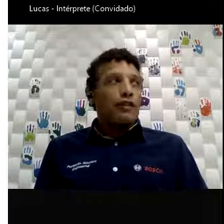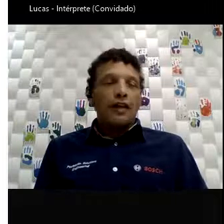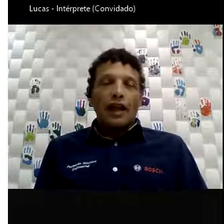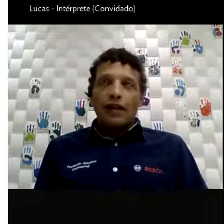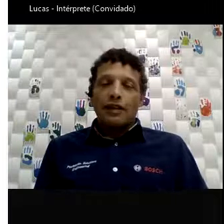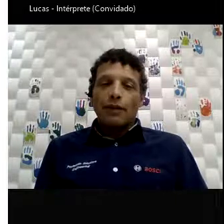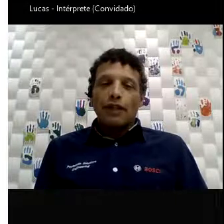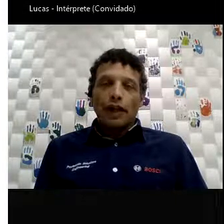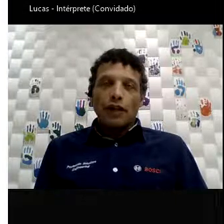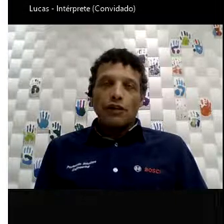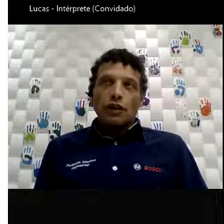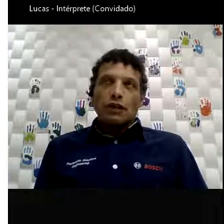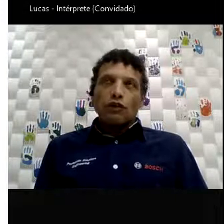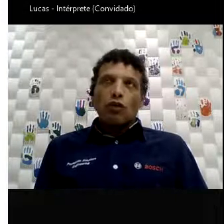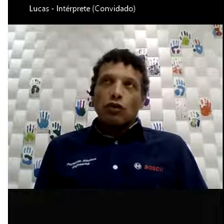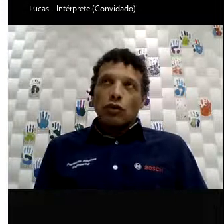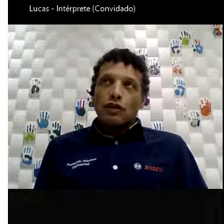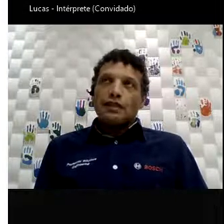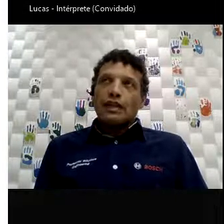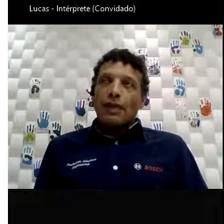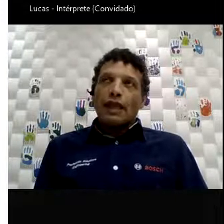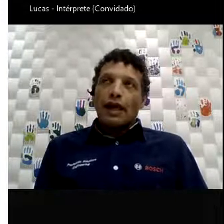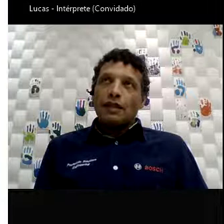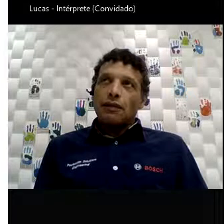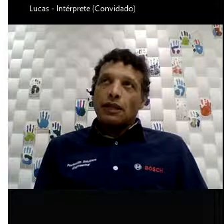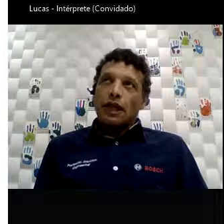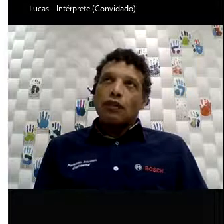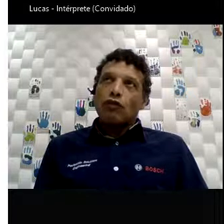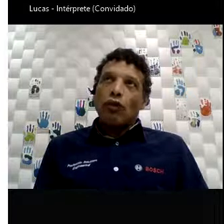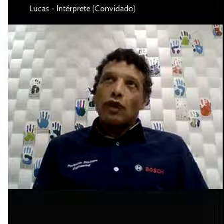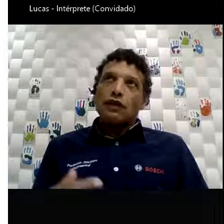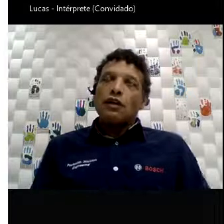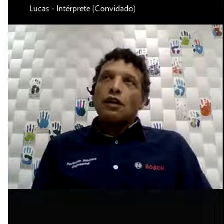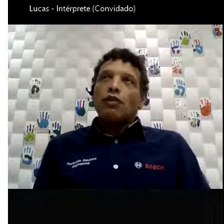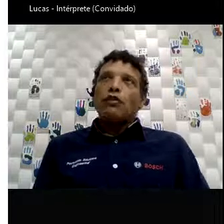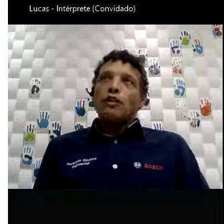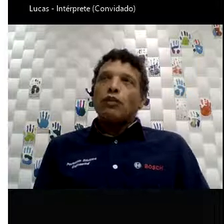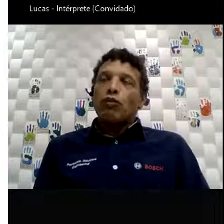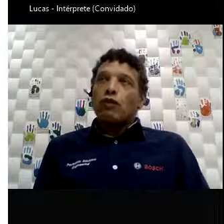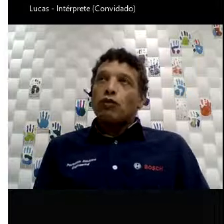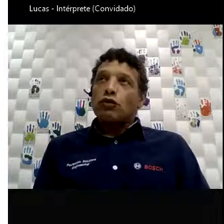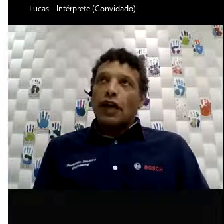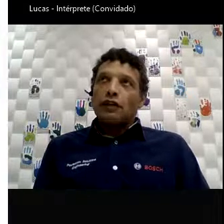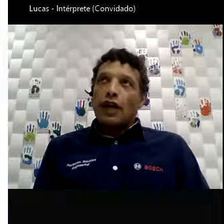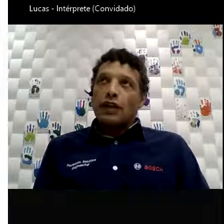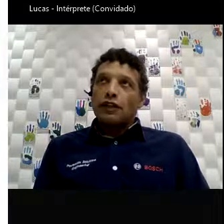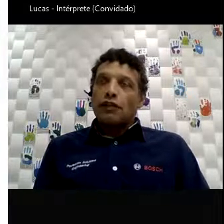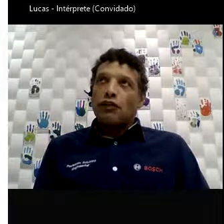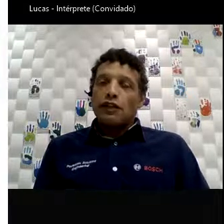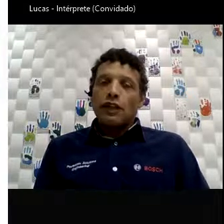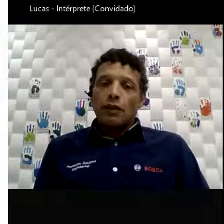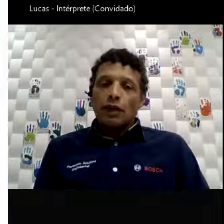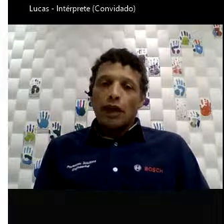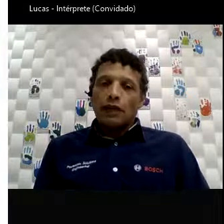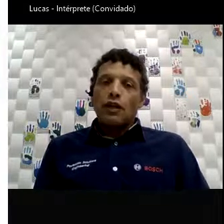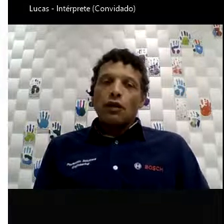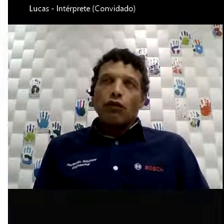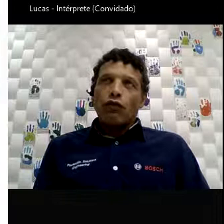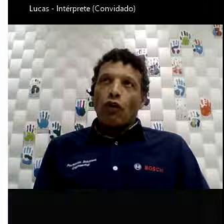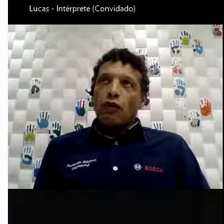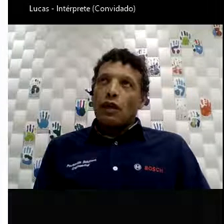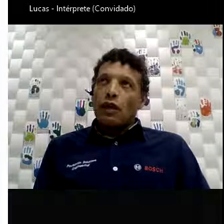sou mestre na área de materiais, doutor também na área de materiais, e atualmente estou fazendo um pós-doutorado na área de